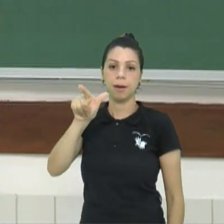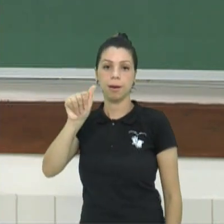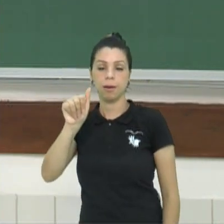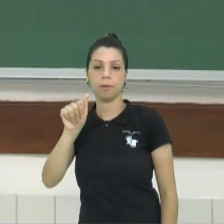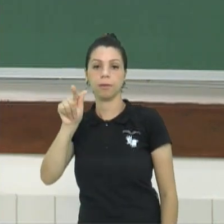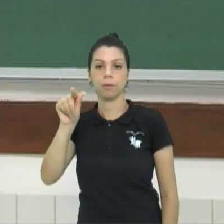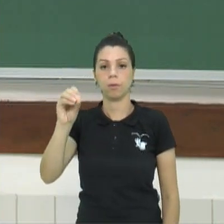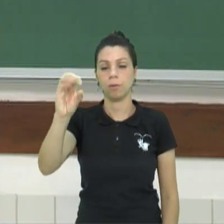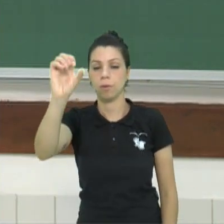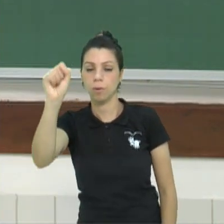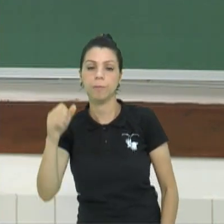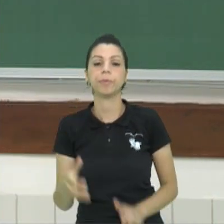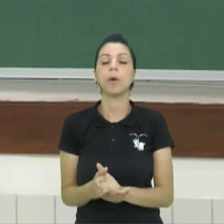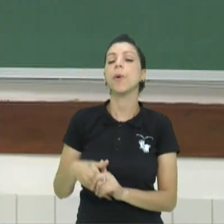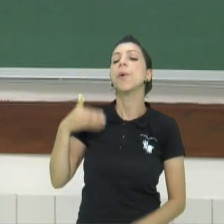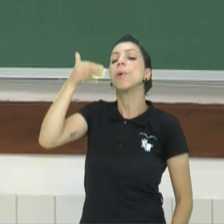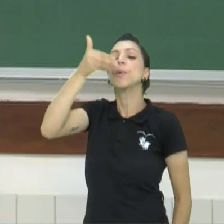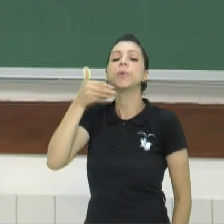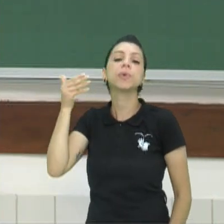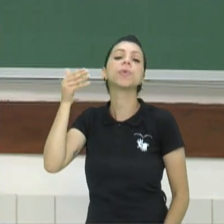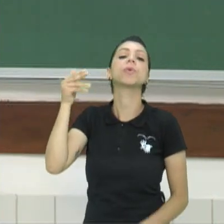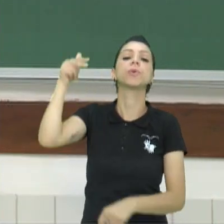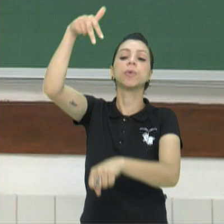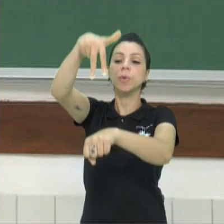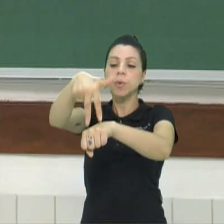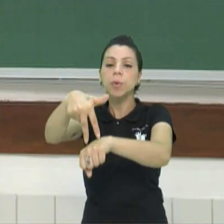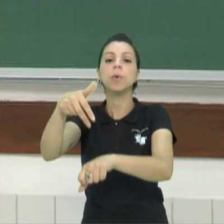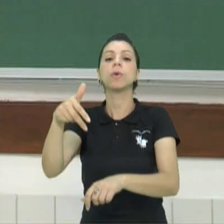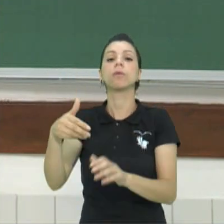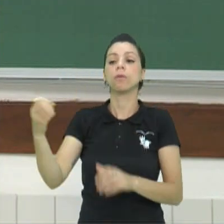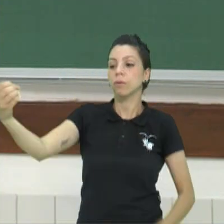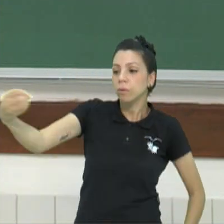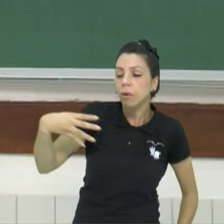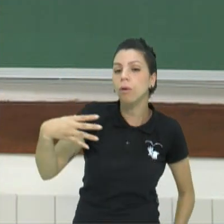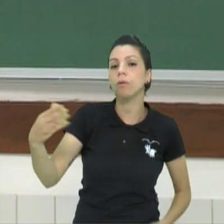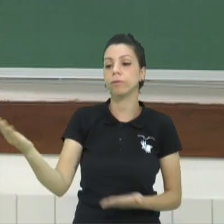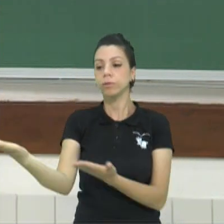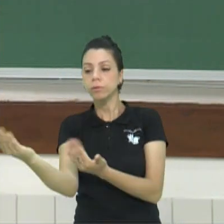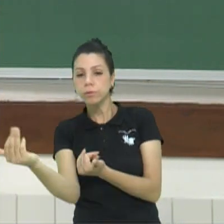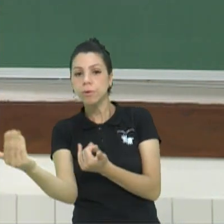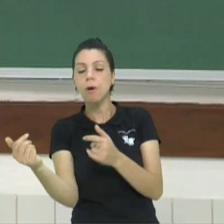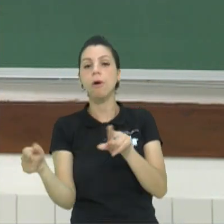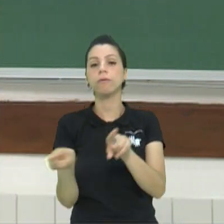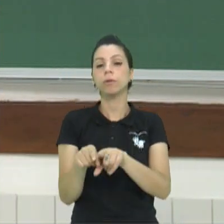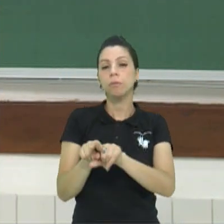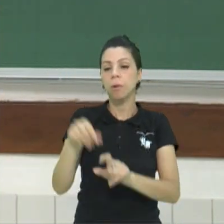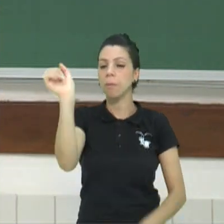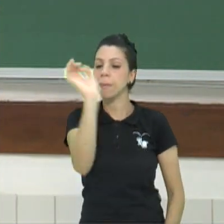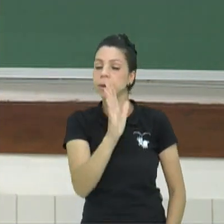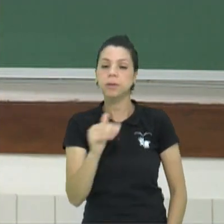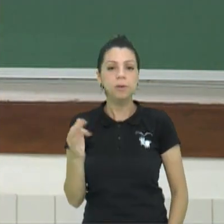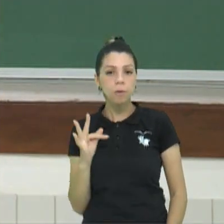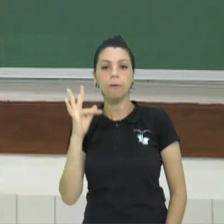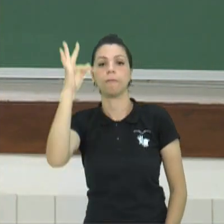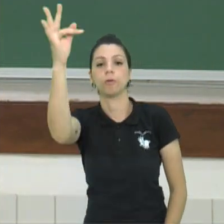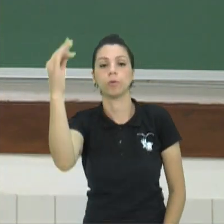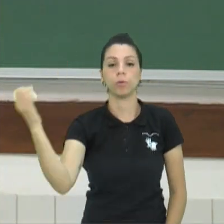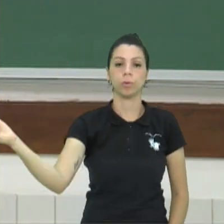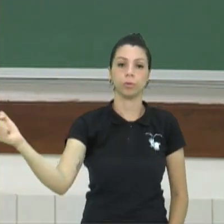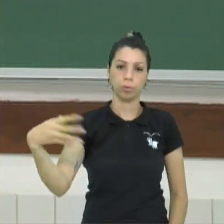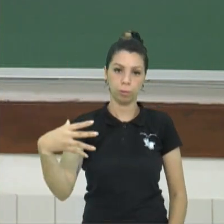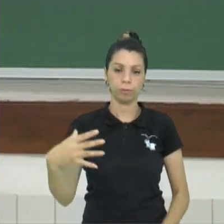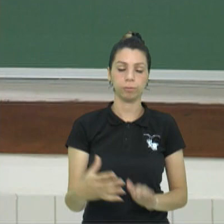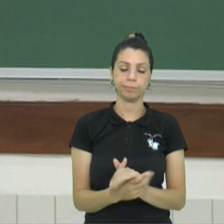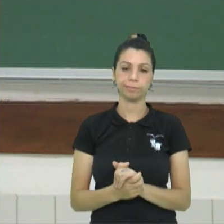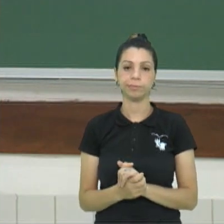política, o discurso novo, moralizador, a juventude, o Brasil que agora vai caminhar para a modernidade. Essa era a ideia.